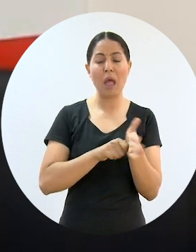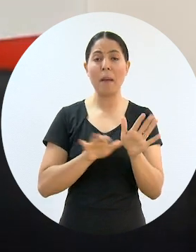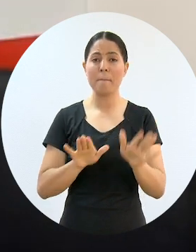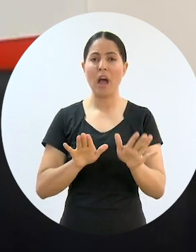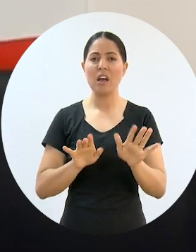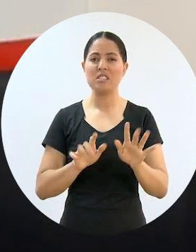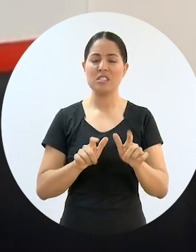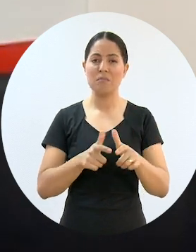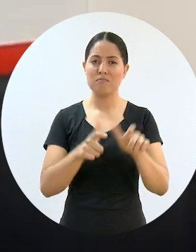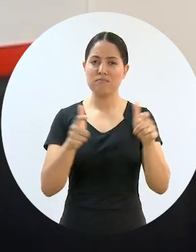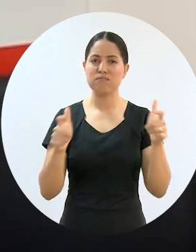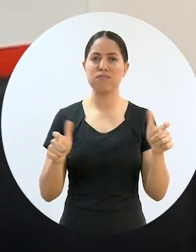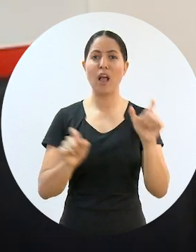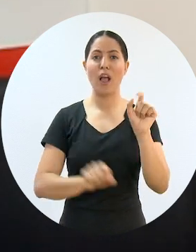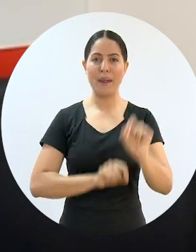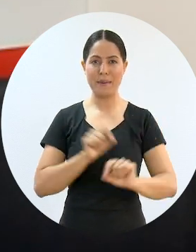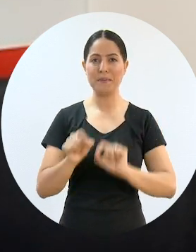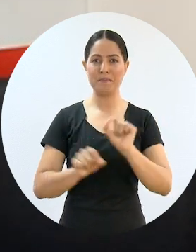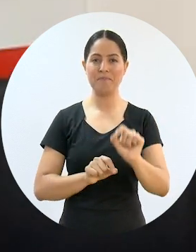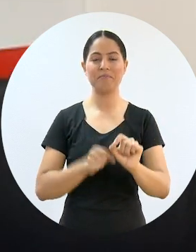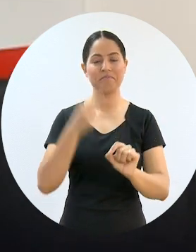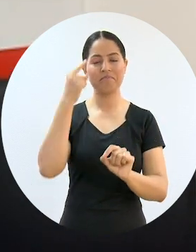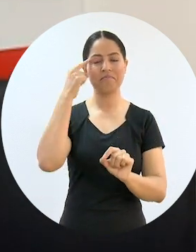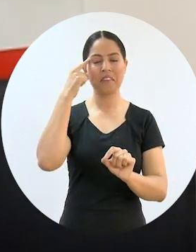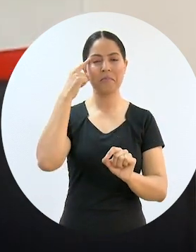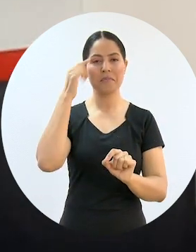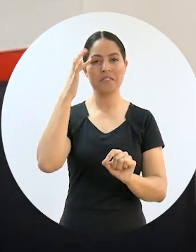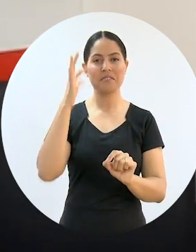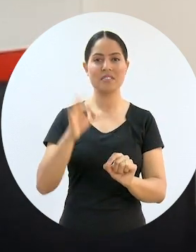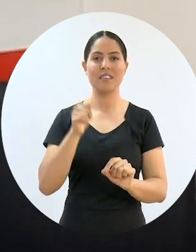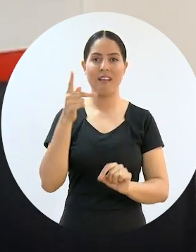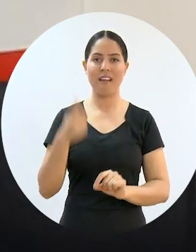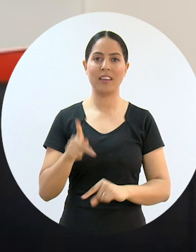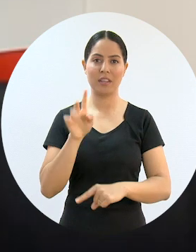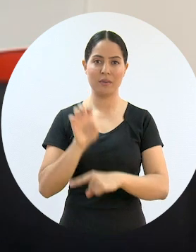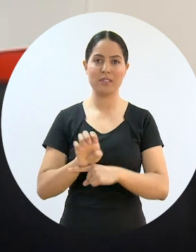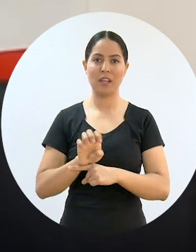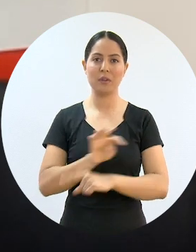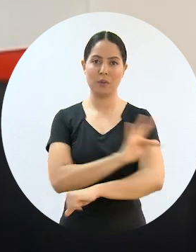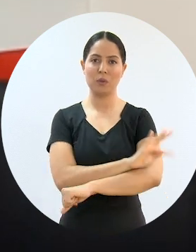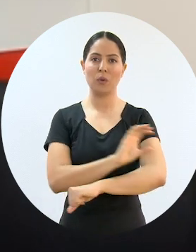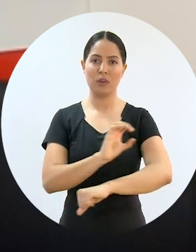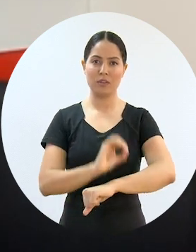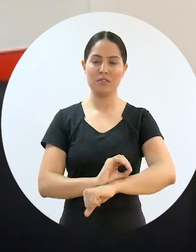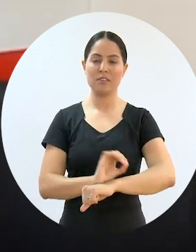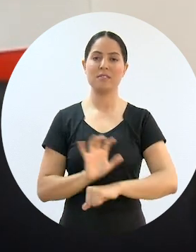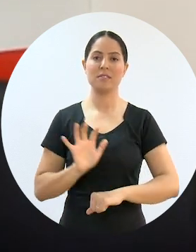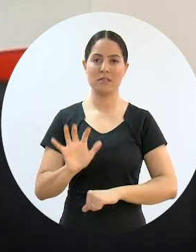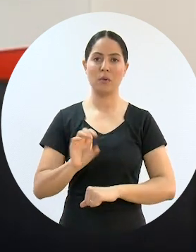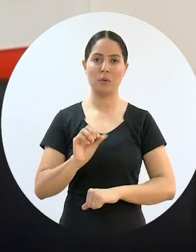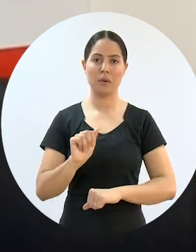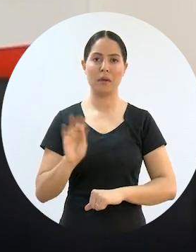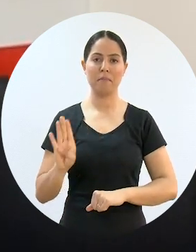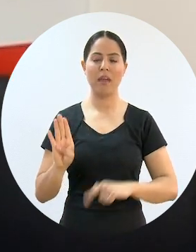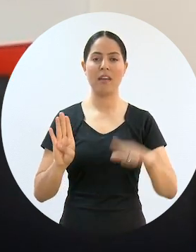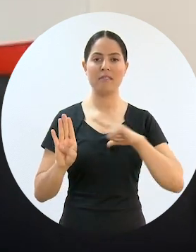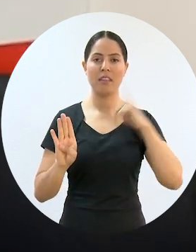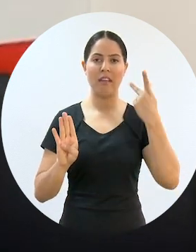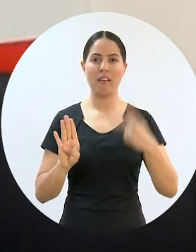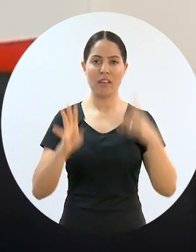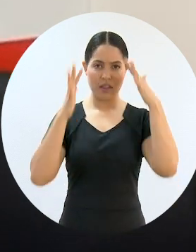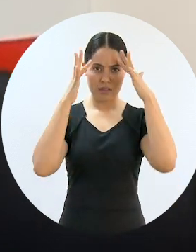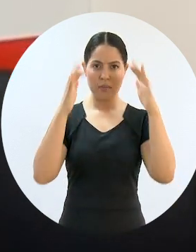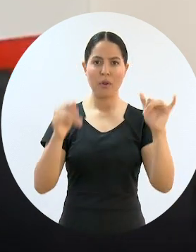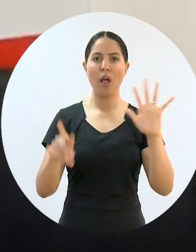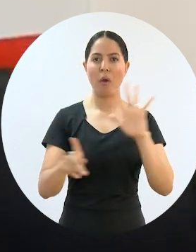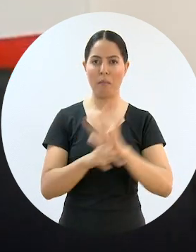correção, mas no todo, na grande maioria, penso que a seccional Tocantins tem no TED um